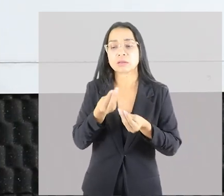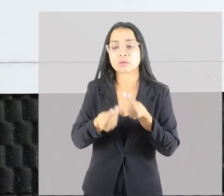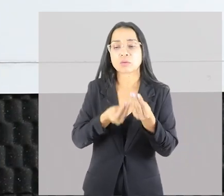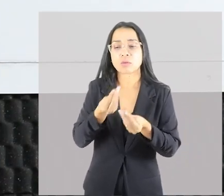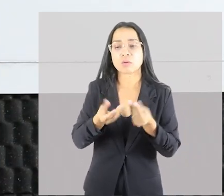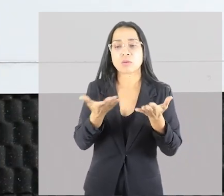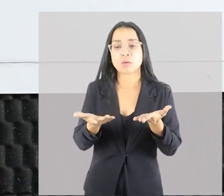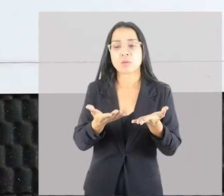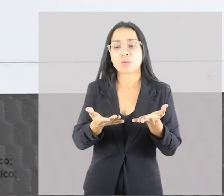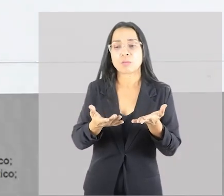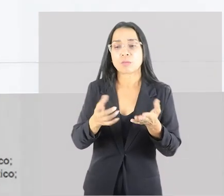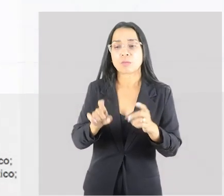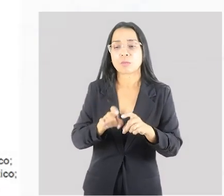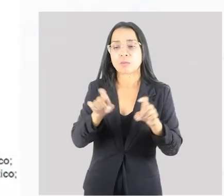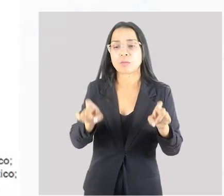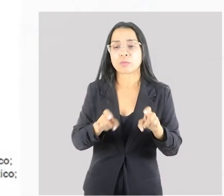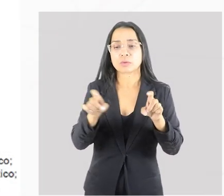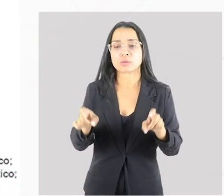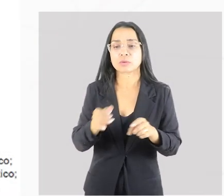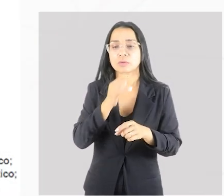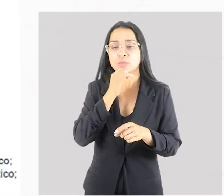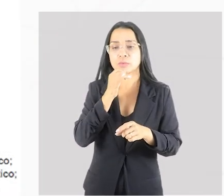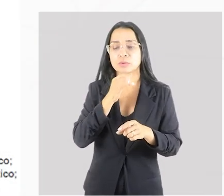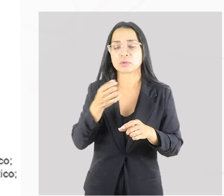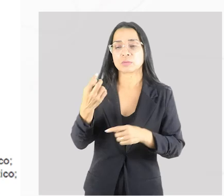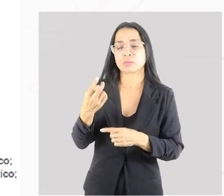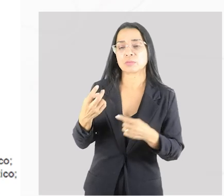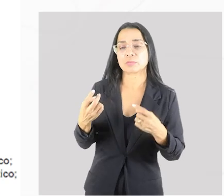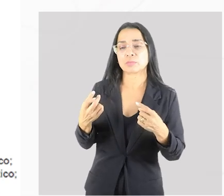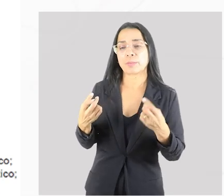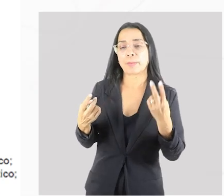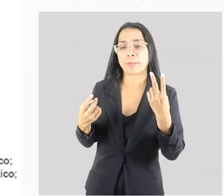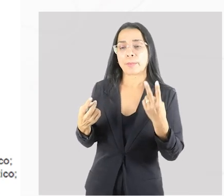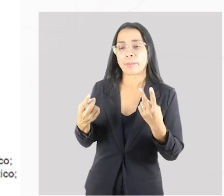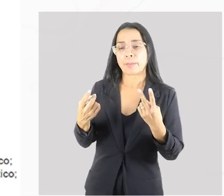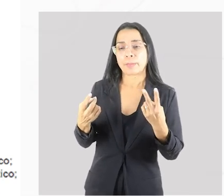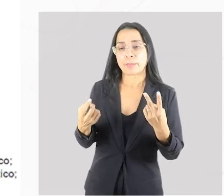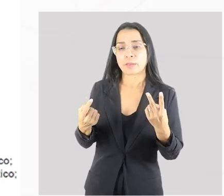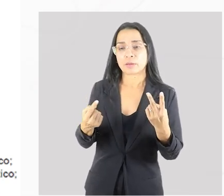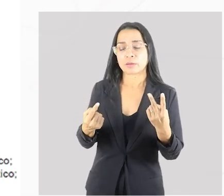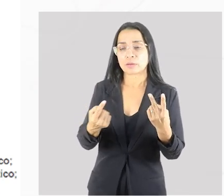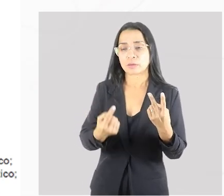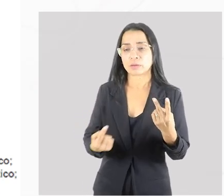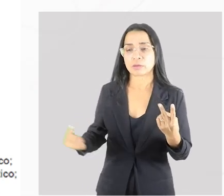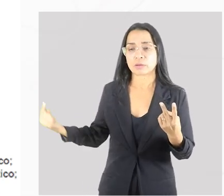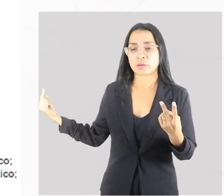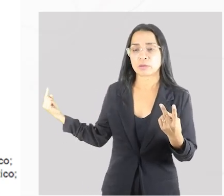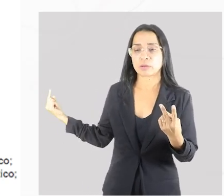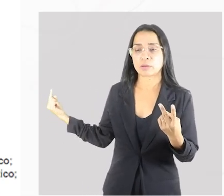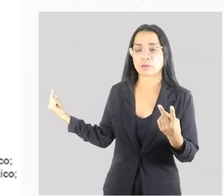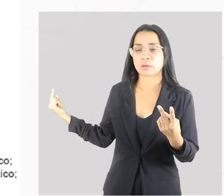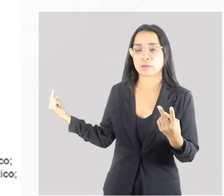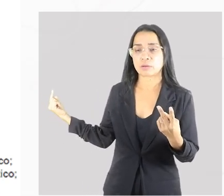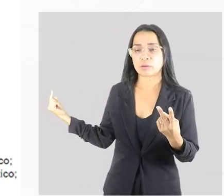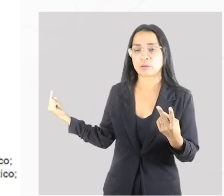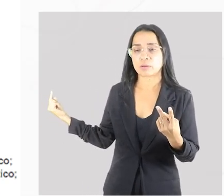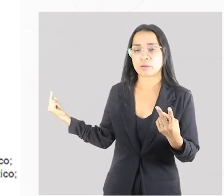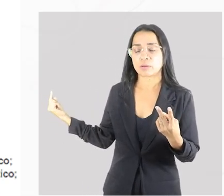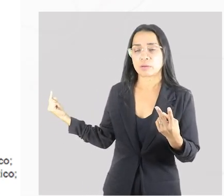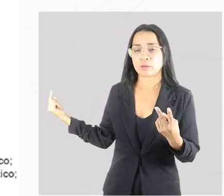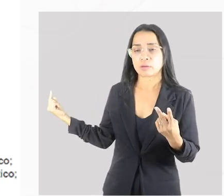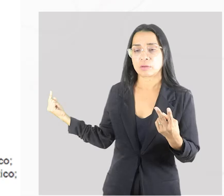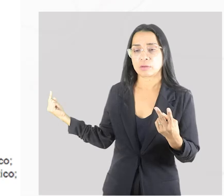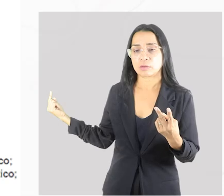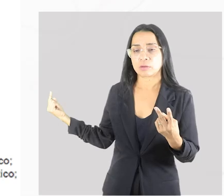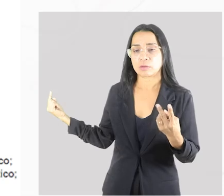ali computacional, por exemplo. Etapa 2, transdução com o vetor carregando o gene terapêutico.